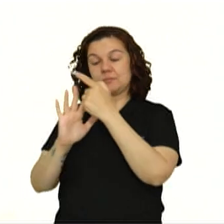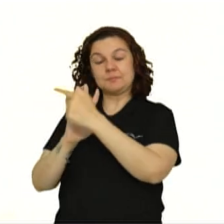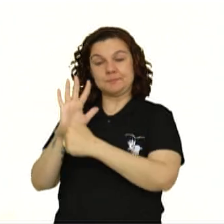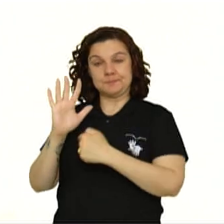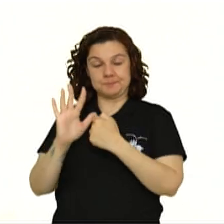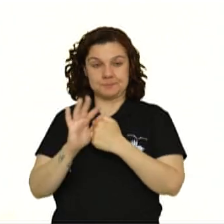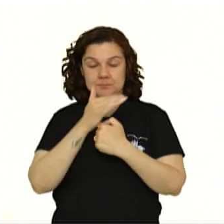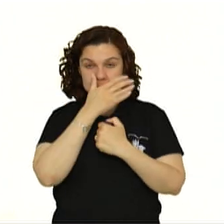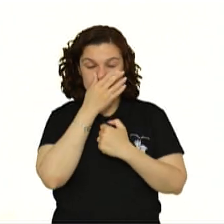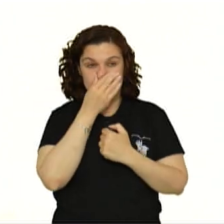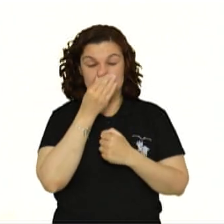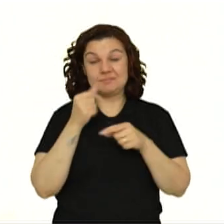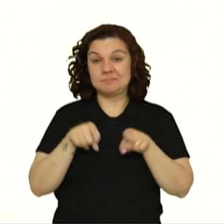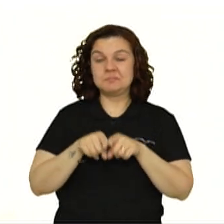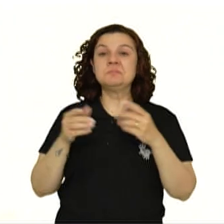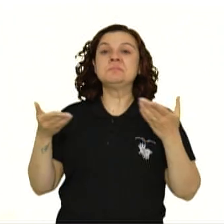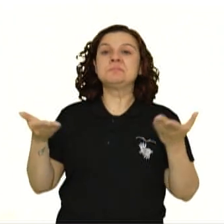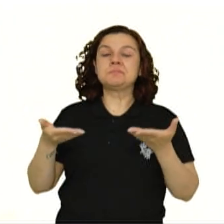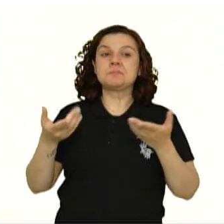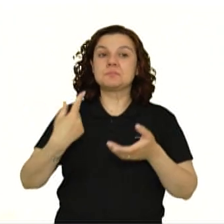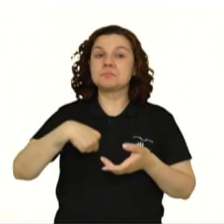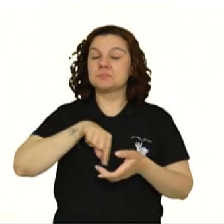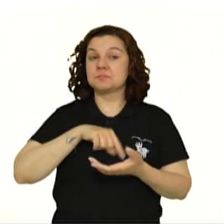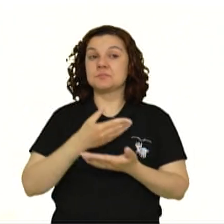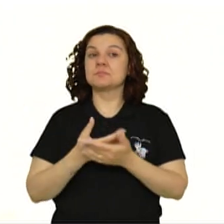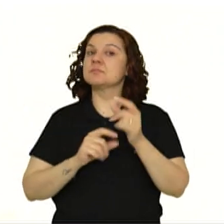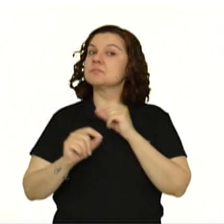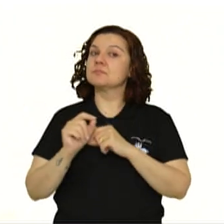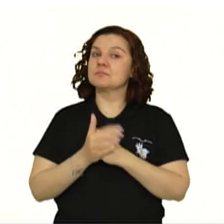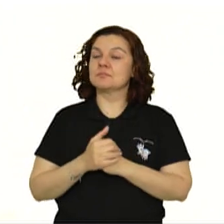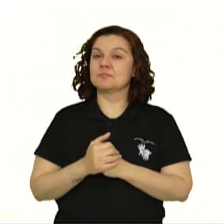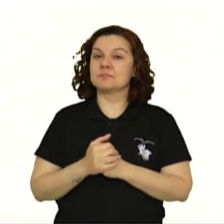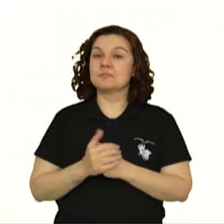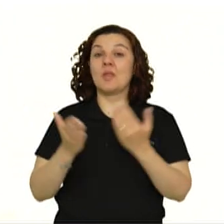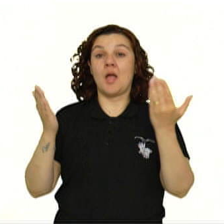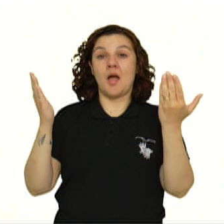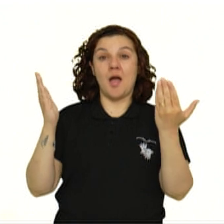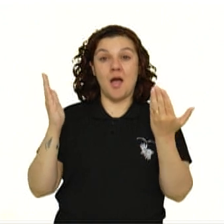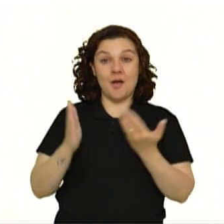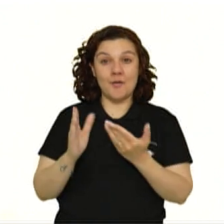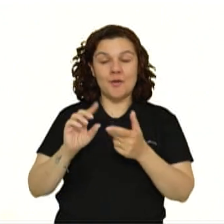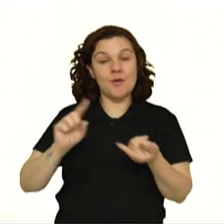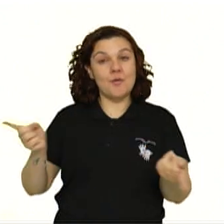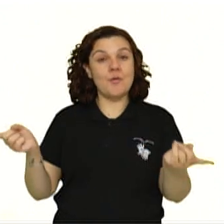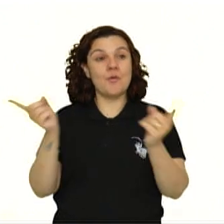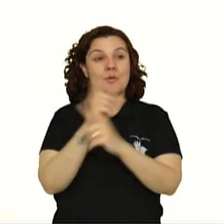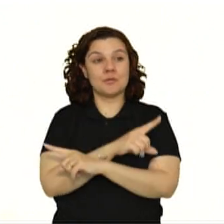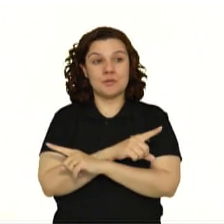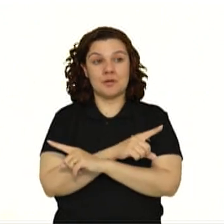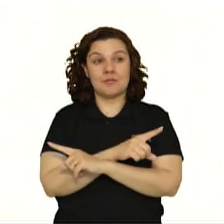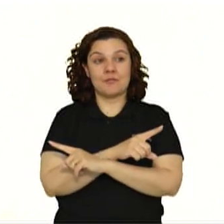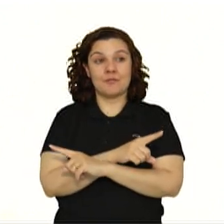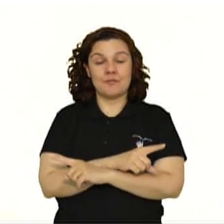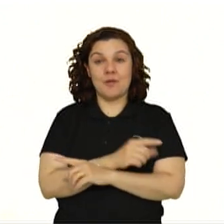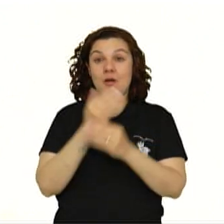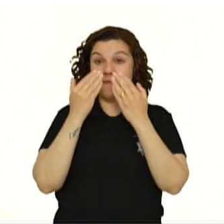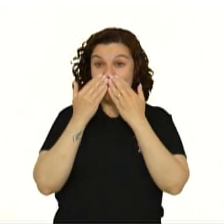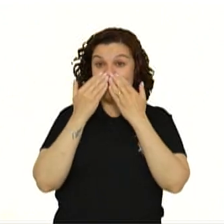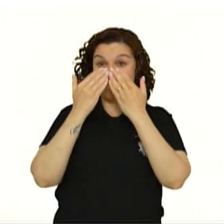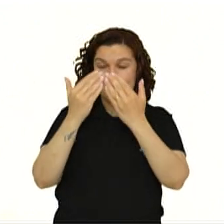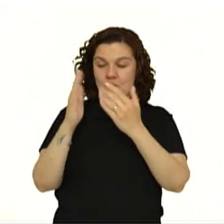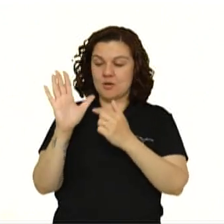dessa circunferência também. O que nós vamos ver hoje? Polígonos regulares circunscritos. Eles estarão fora